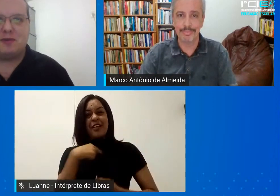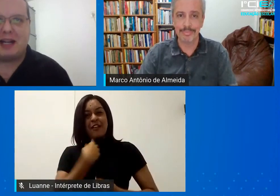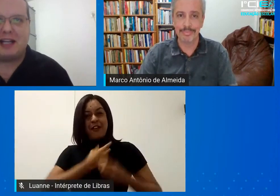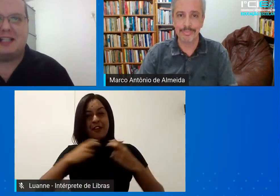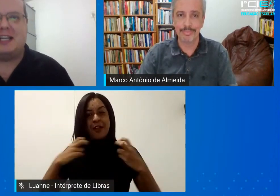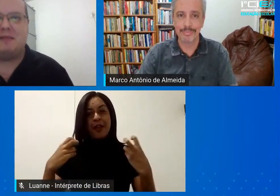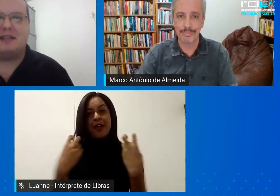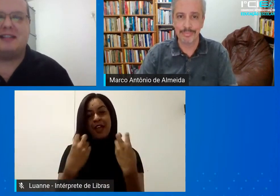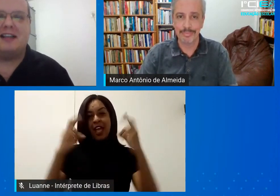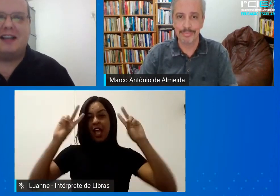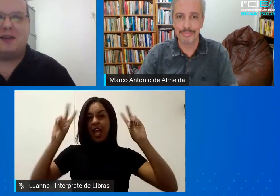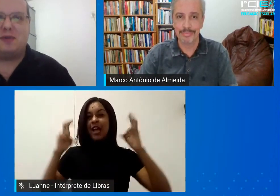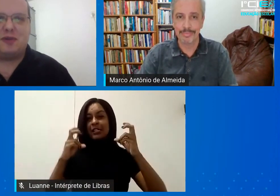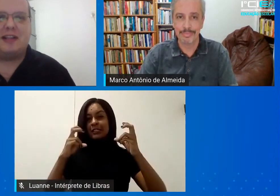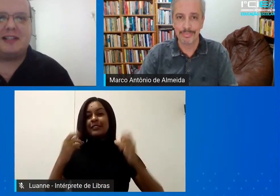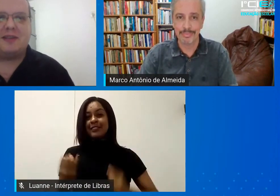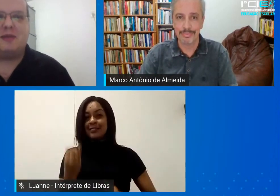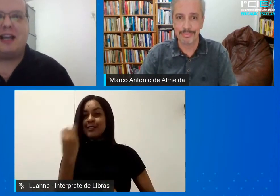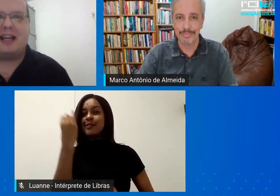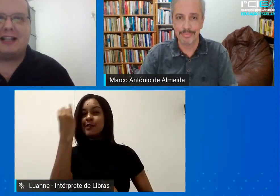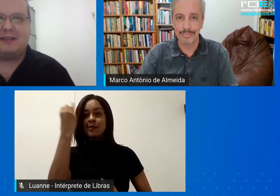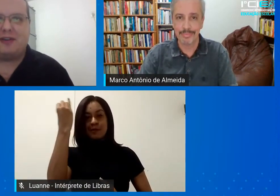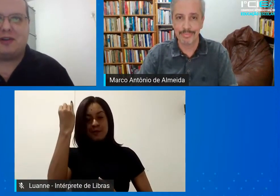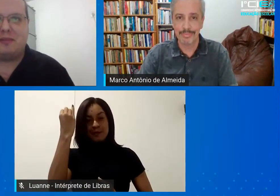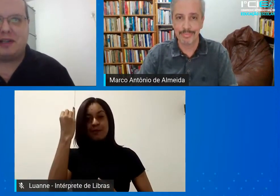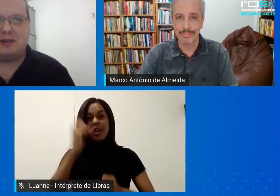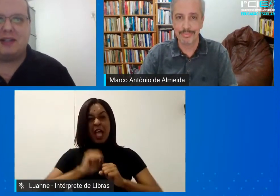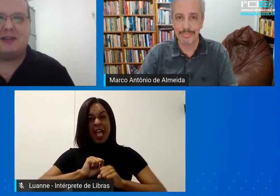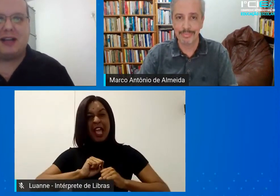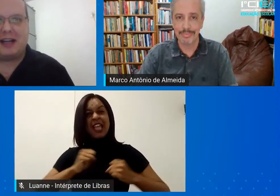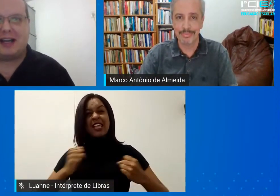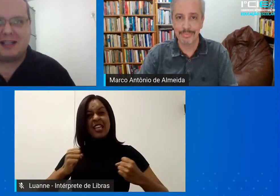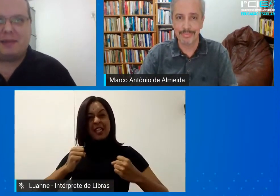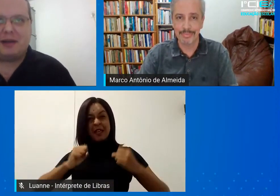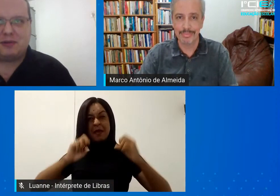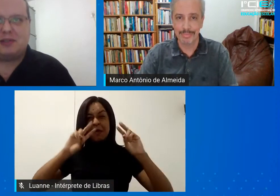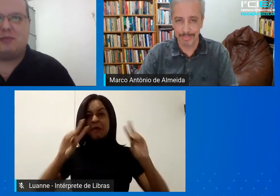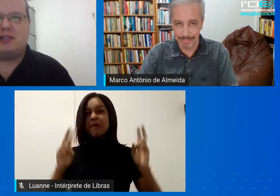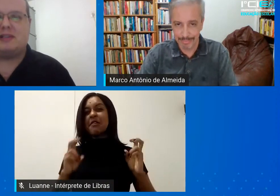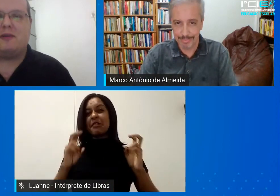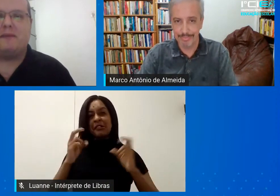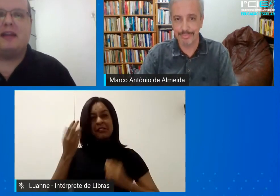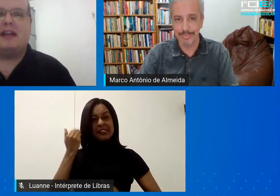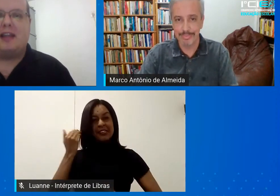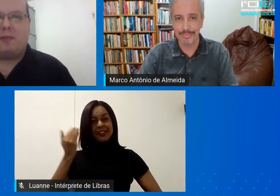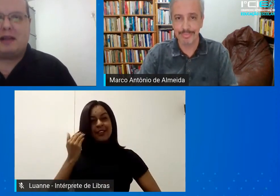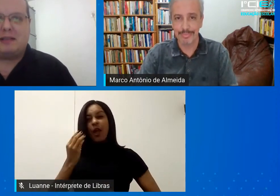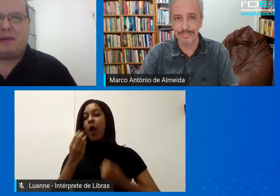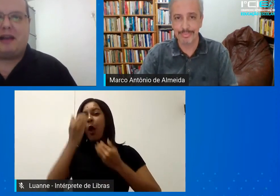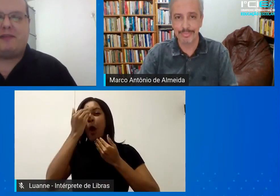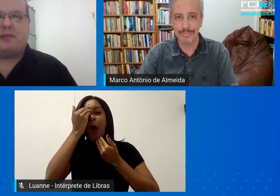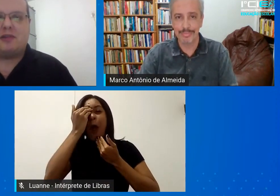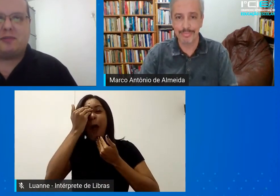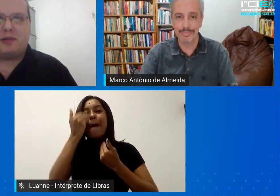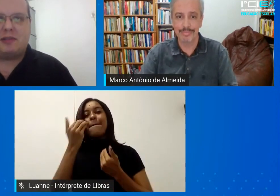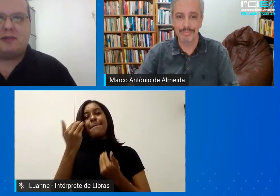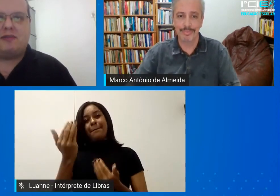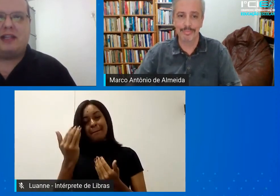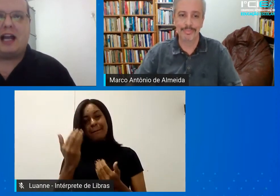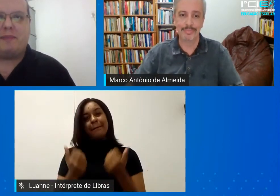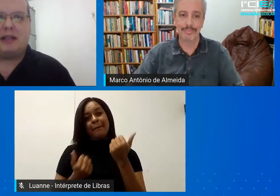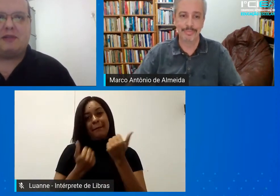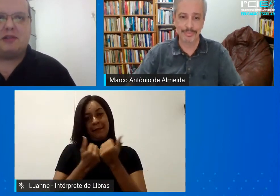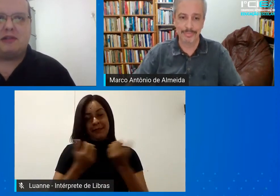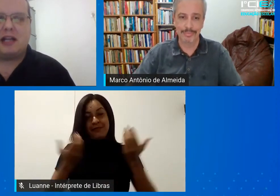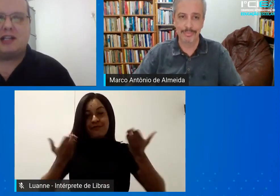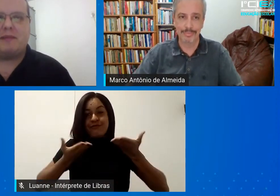quebrando alguns paradigmas em consonância com que a Renata falou na abertura então quero agradecer pela contribuição e eu passo a palavra para o nosso próximo